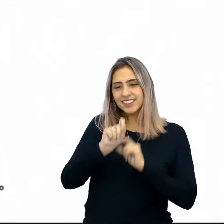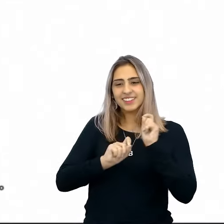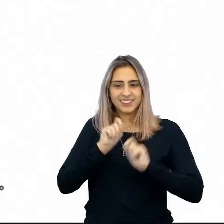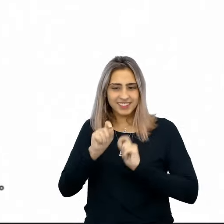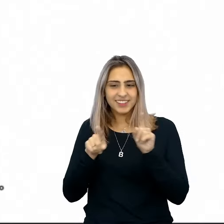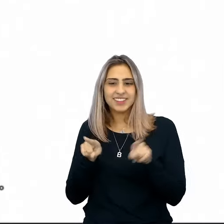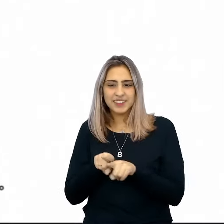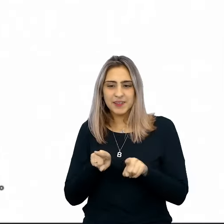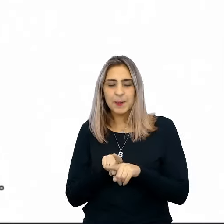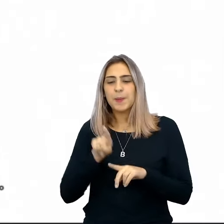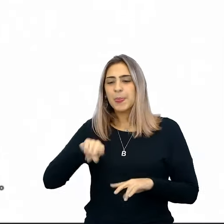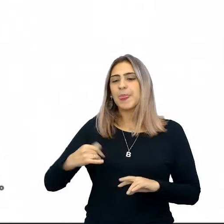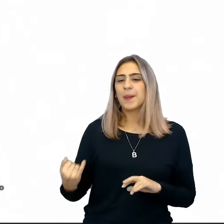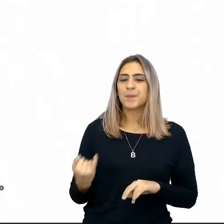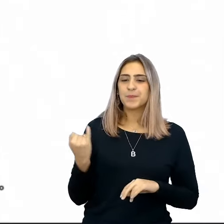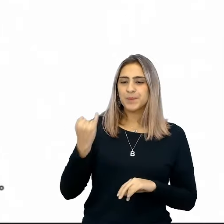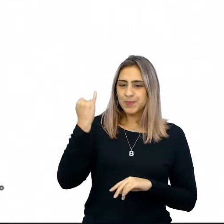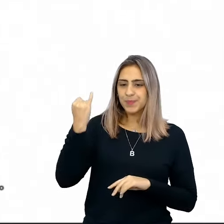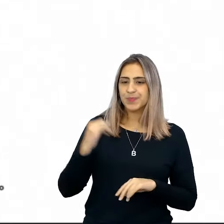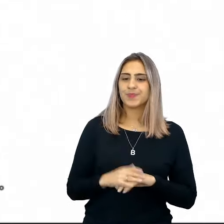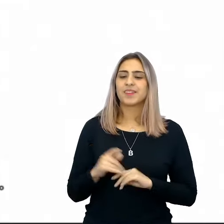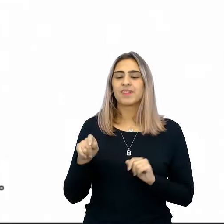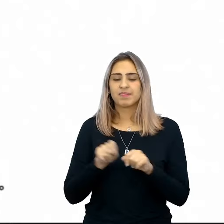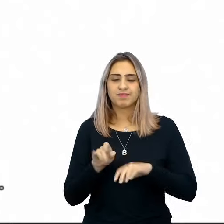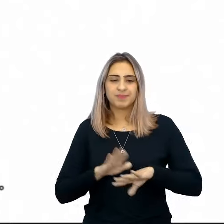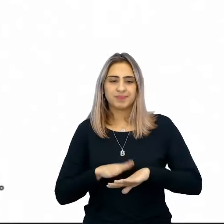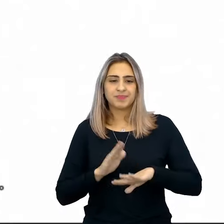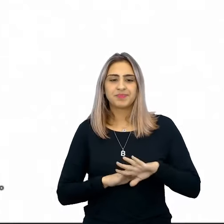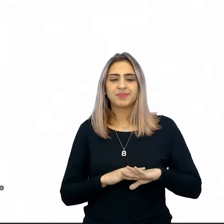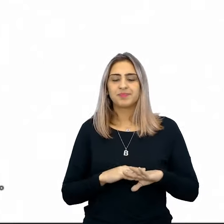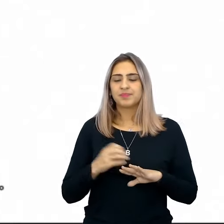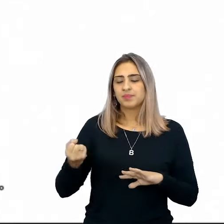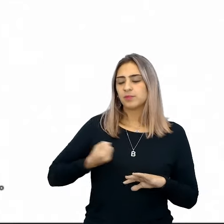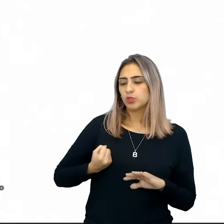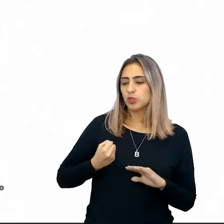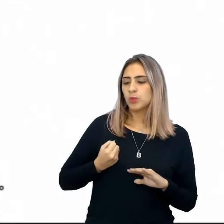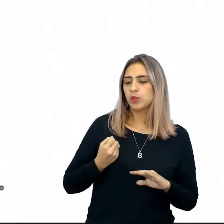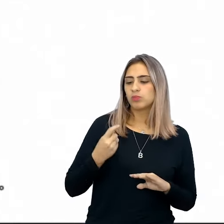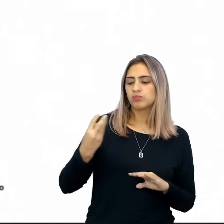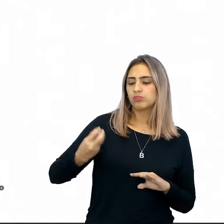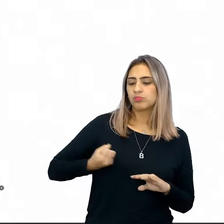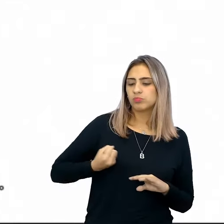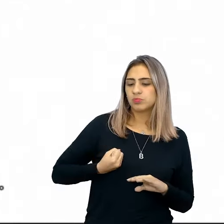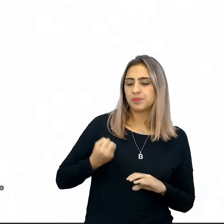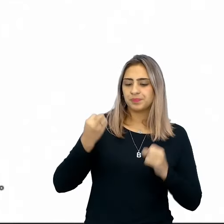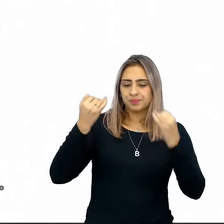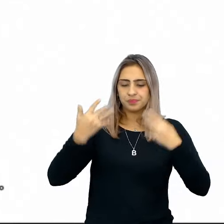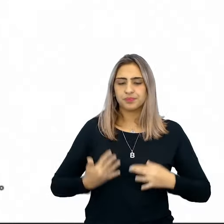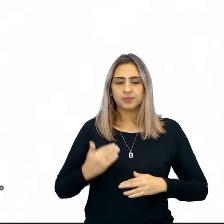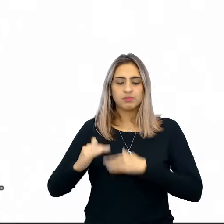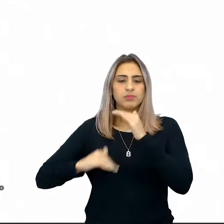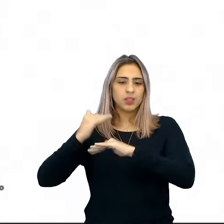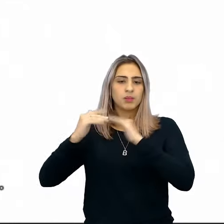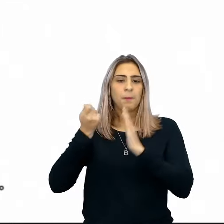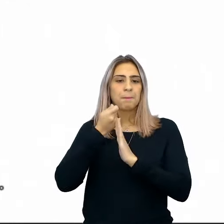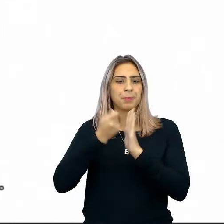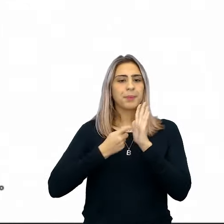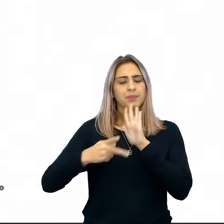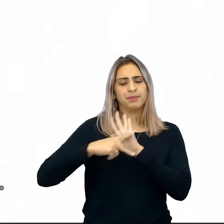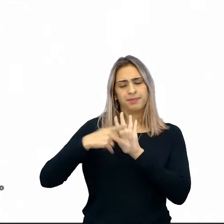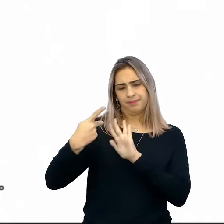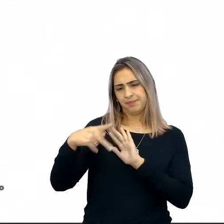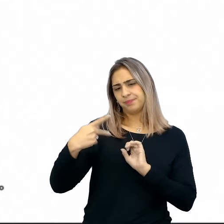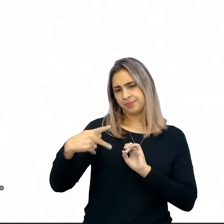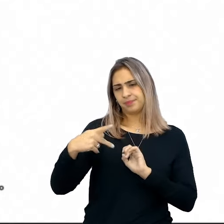motivo, é importante, gente, realizar periodicamente um ditado de número para acompanhar a evolução da escrita deles, né? A